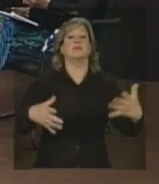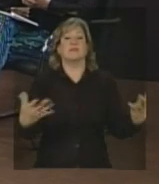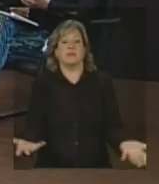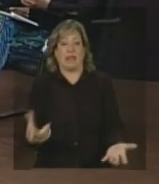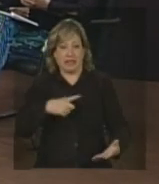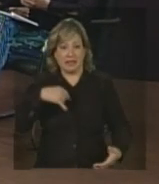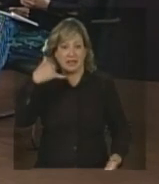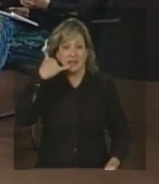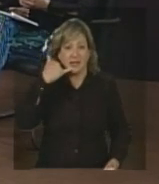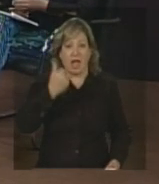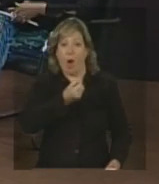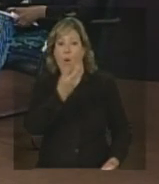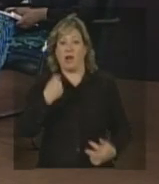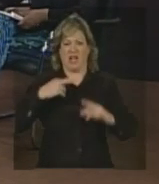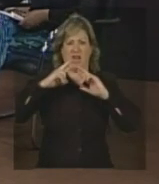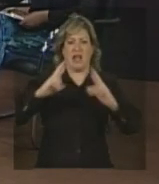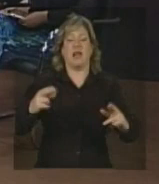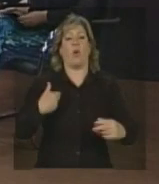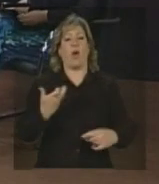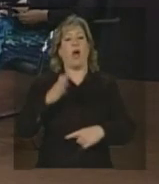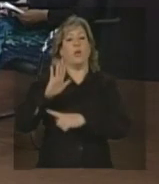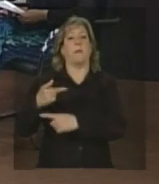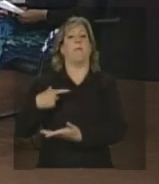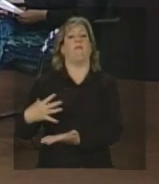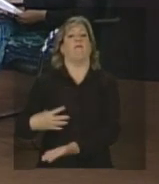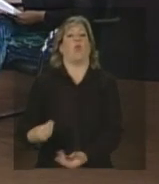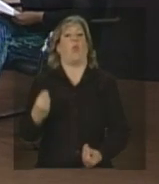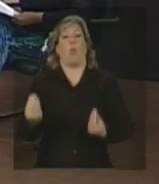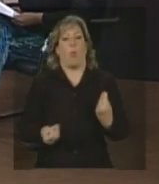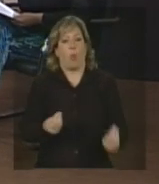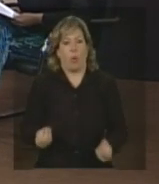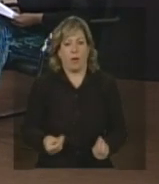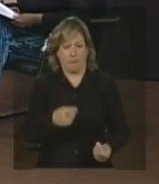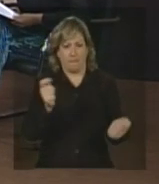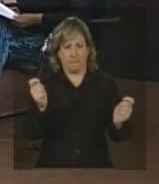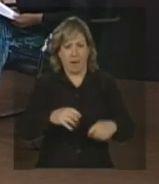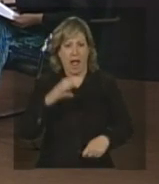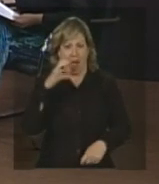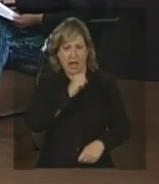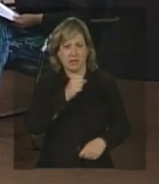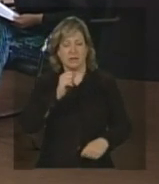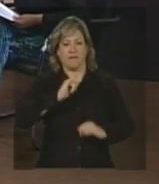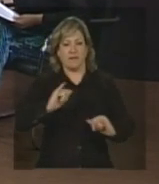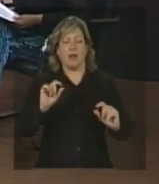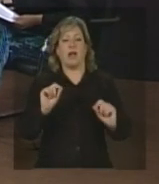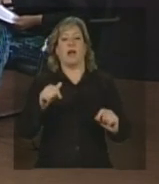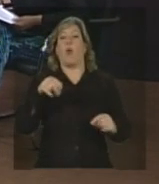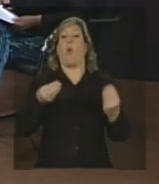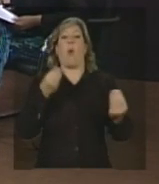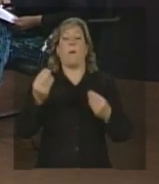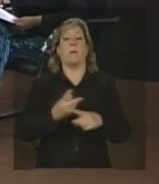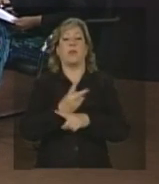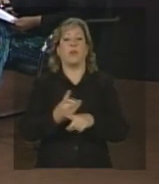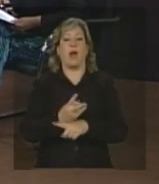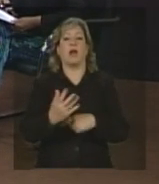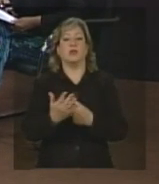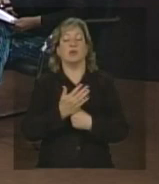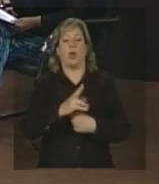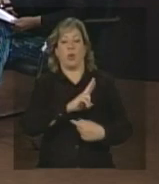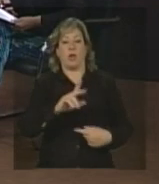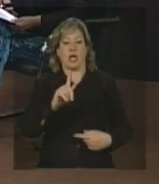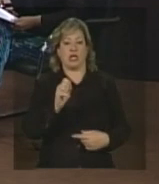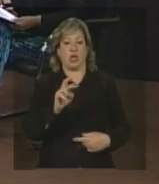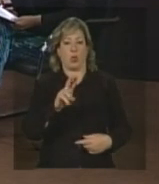contato, para depois o senhor entrar em contato, mas se o senhor puder rapidamente dizer a quem recorrer. O nome dela? É